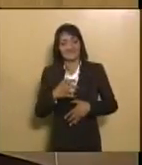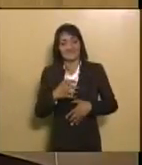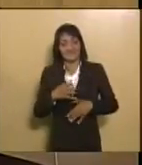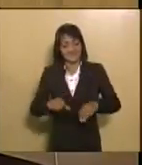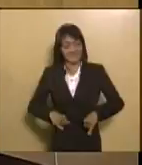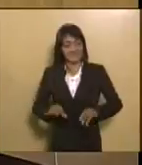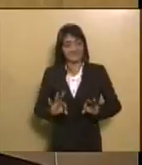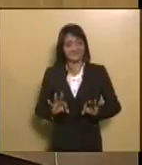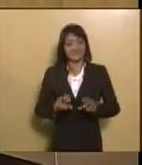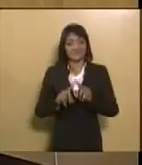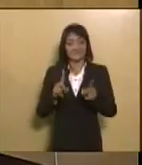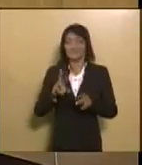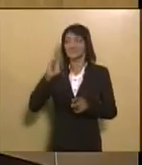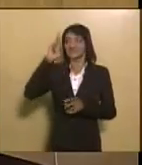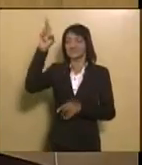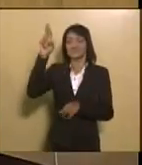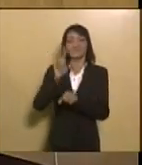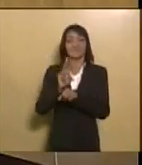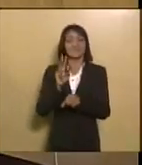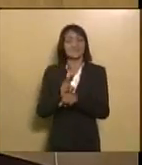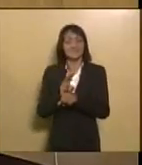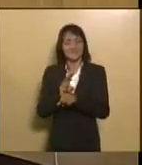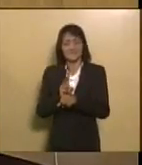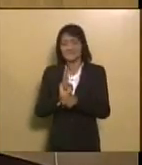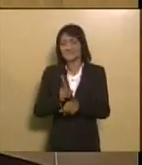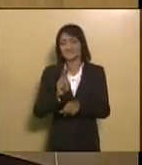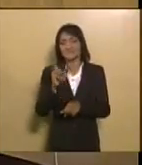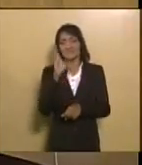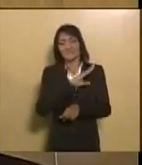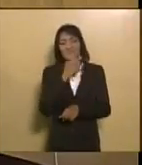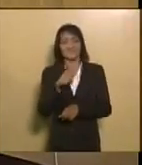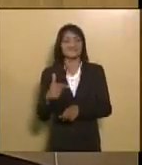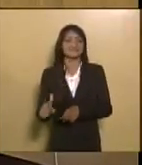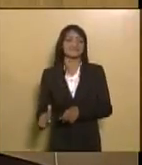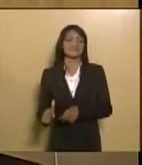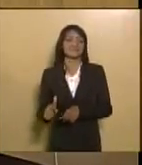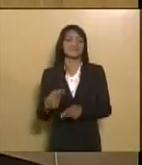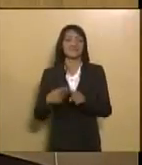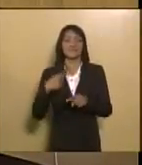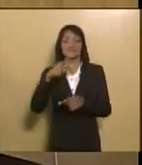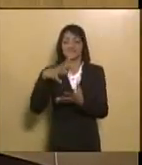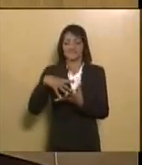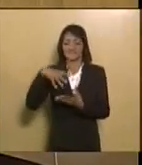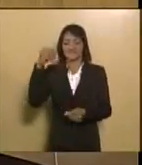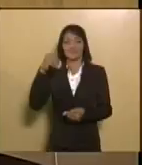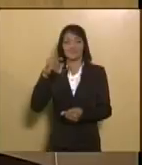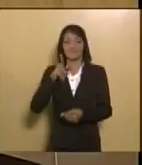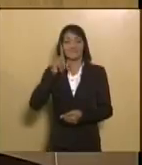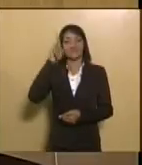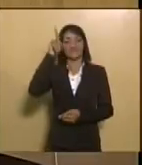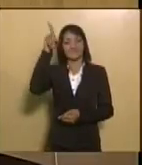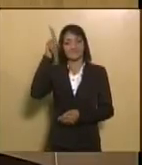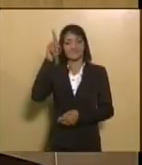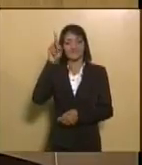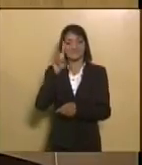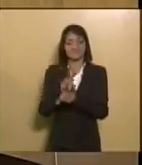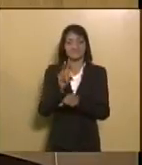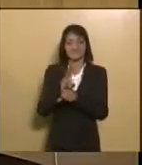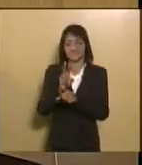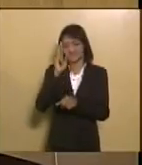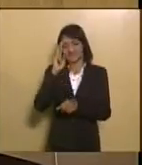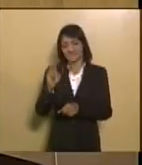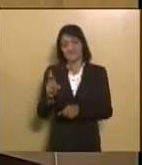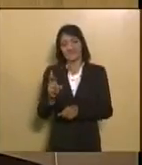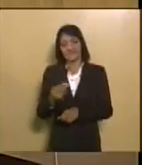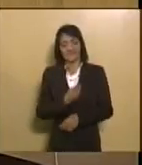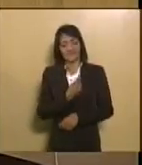Senhor te guardará de todo mal. Ele guardará a tua alma. O Senhor guardará a tua entrada e a